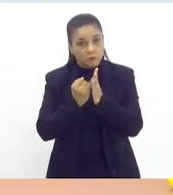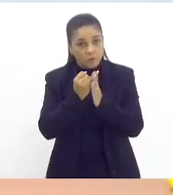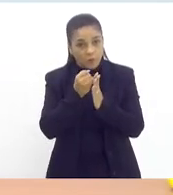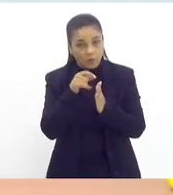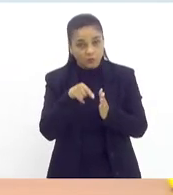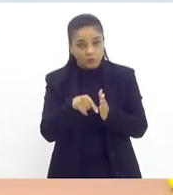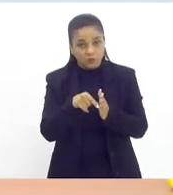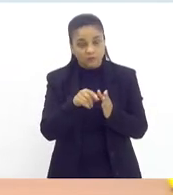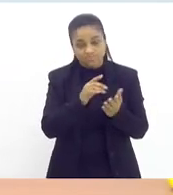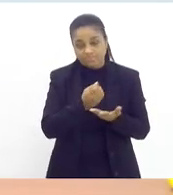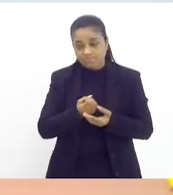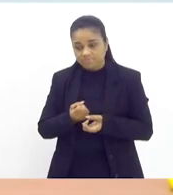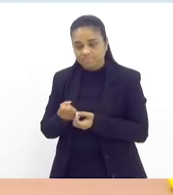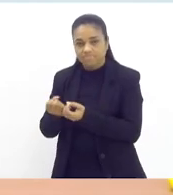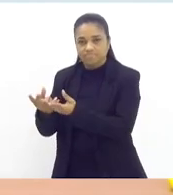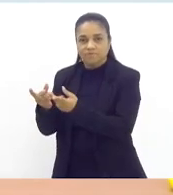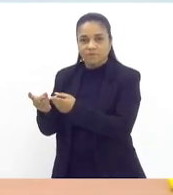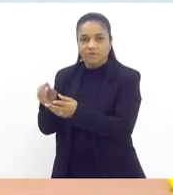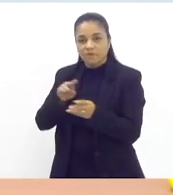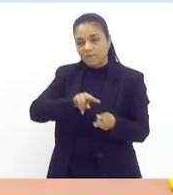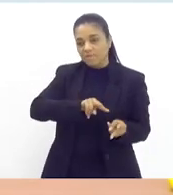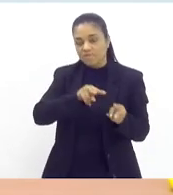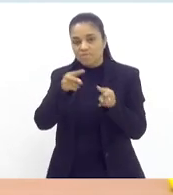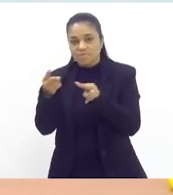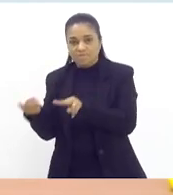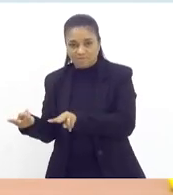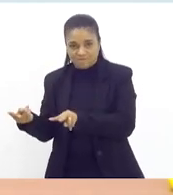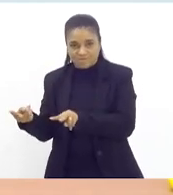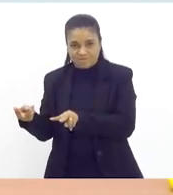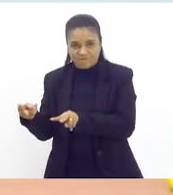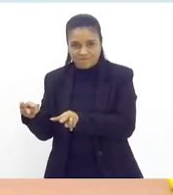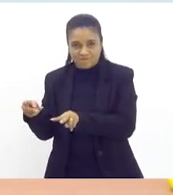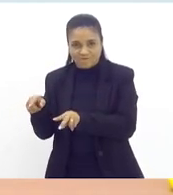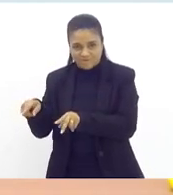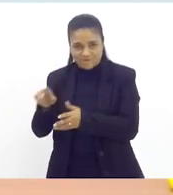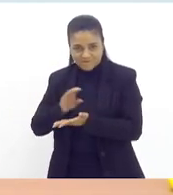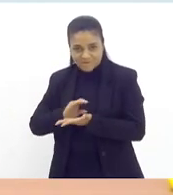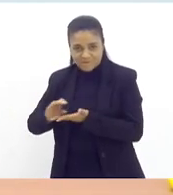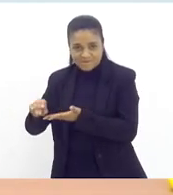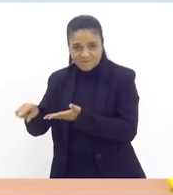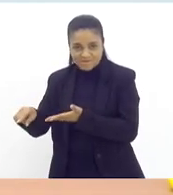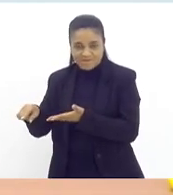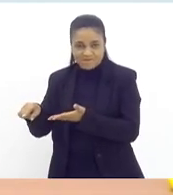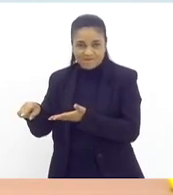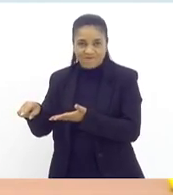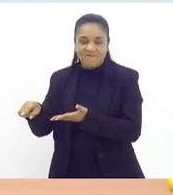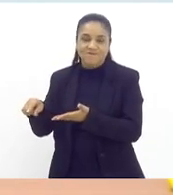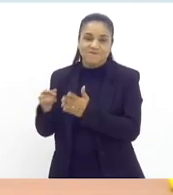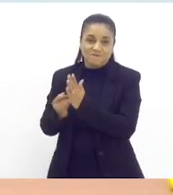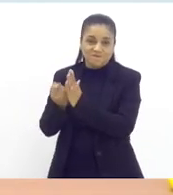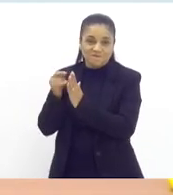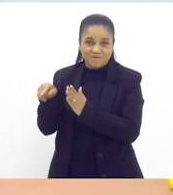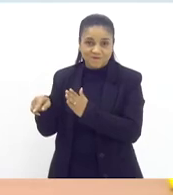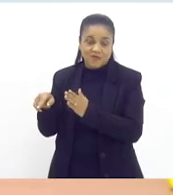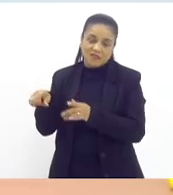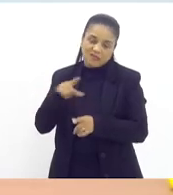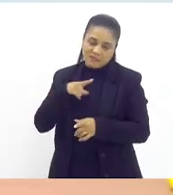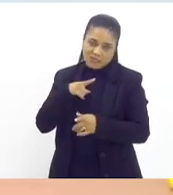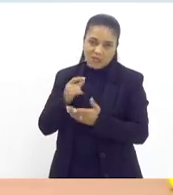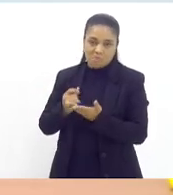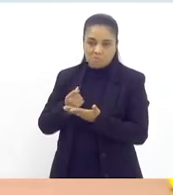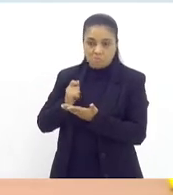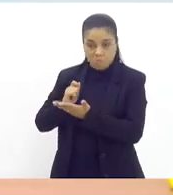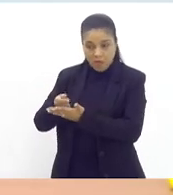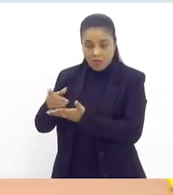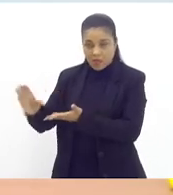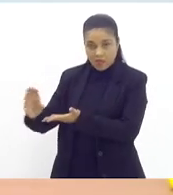de destino e transfere esse imposto para o estado de destino. Só que cria uma clearing, né? Óbvio que como ele tem dinheiro a pagar, a receber, você não precisa